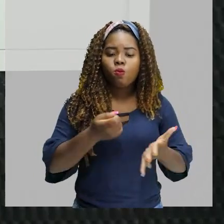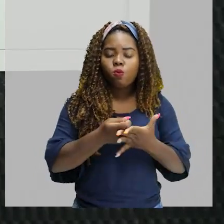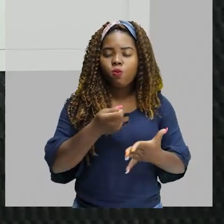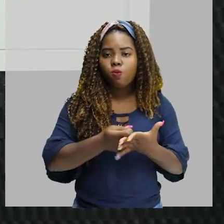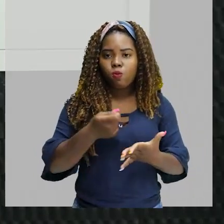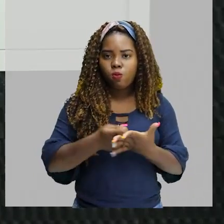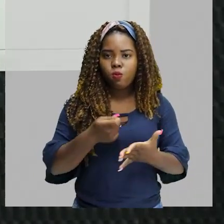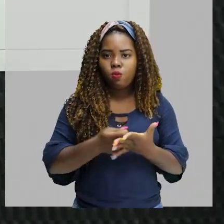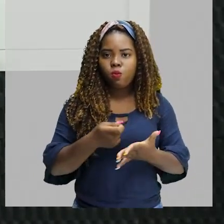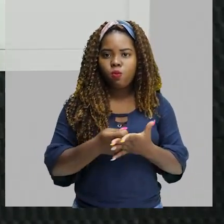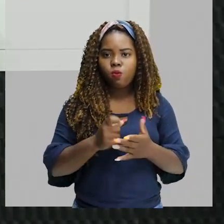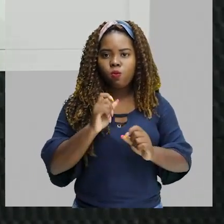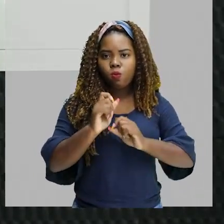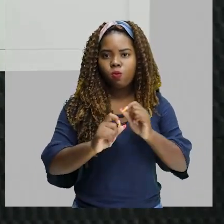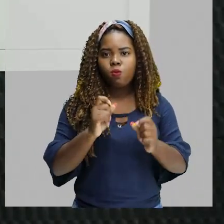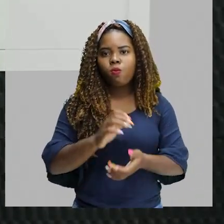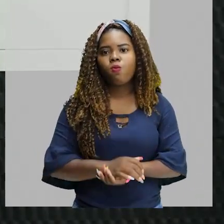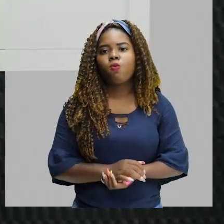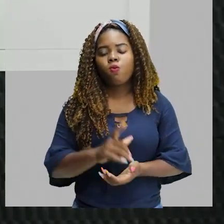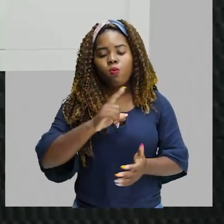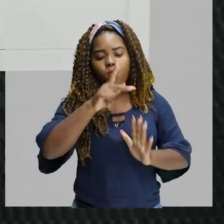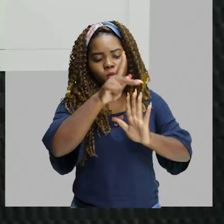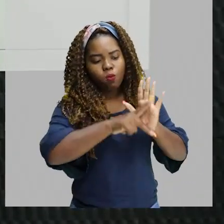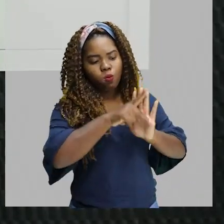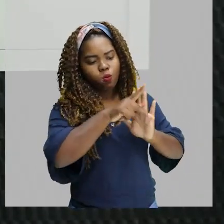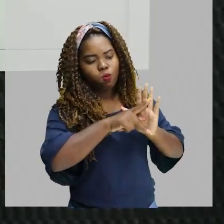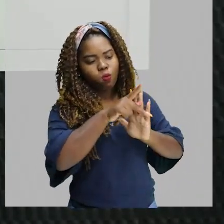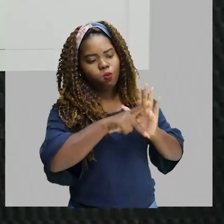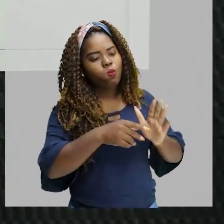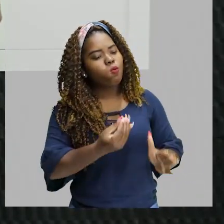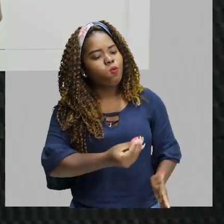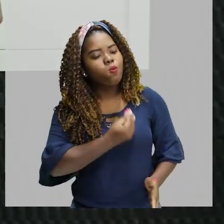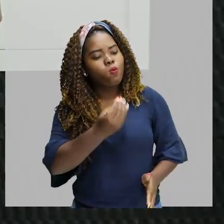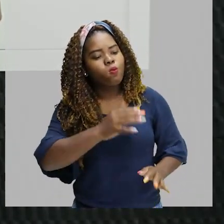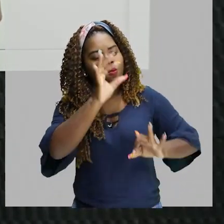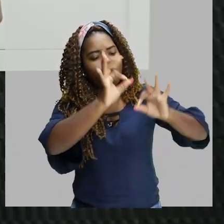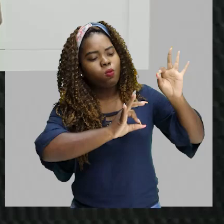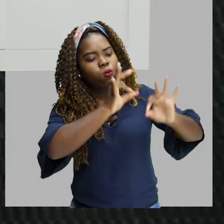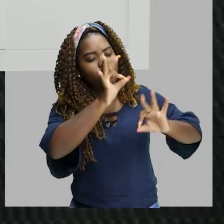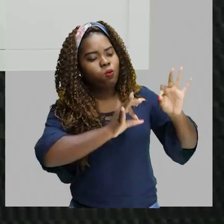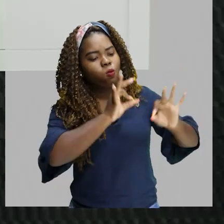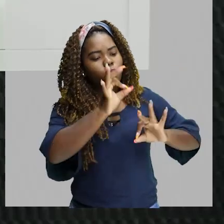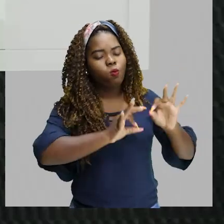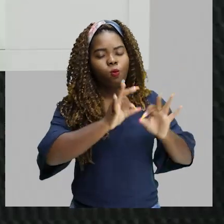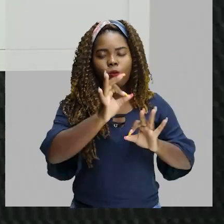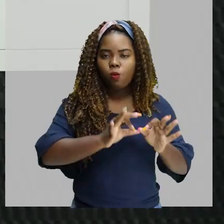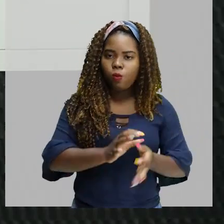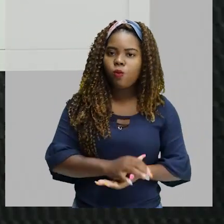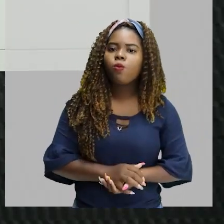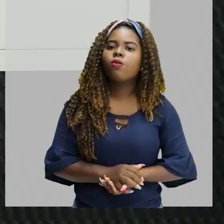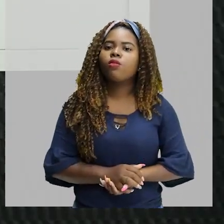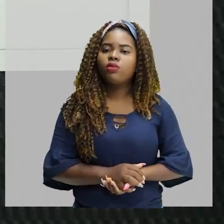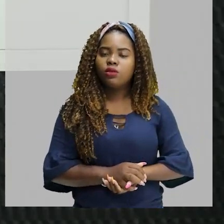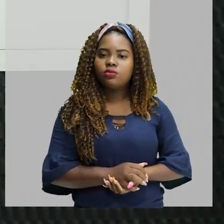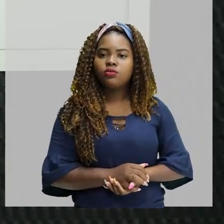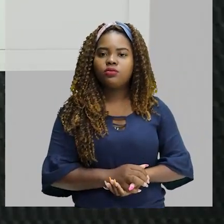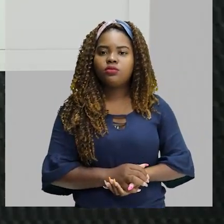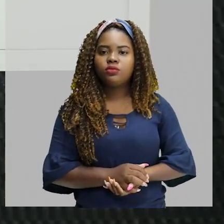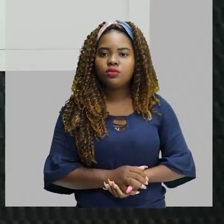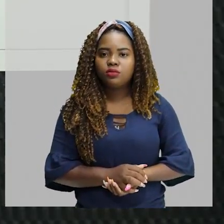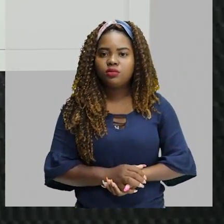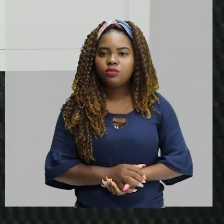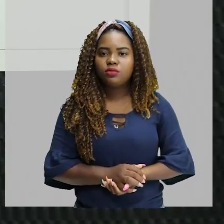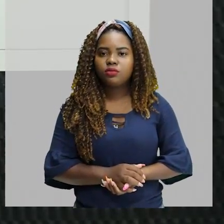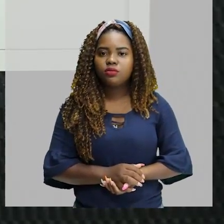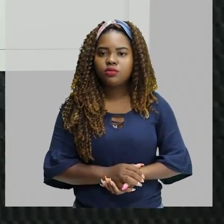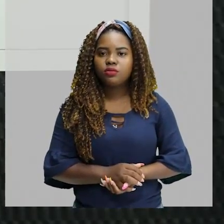obrigação de pegar os seus projetos de vida, os seus elementos dos quais ele quer, na verdade,